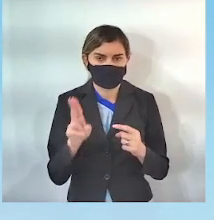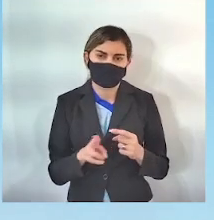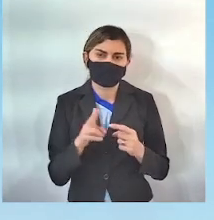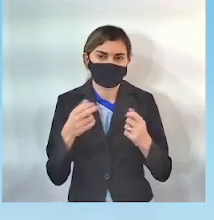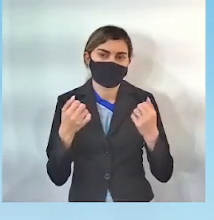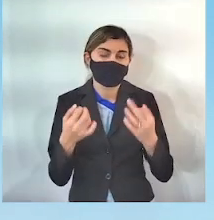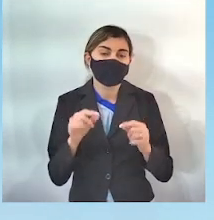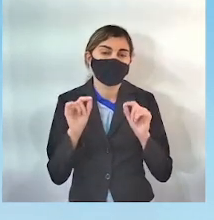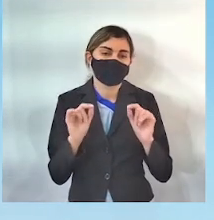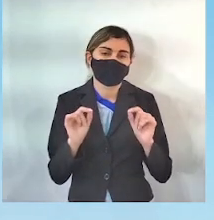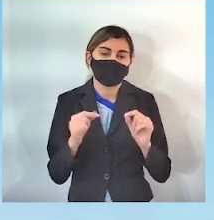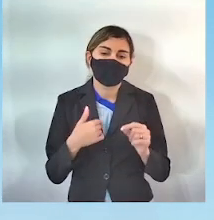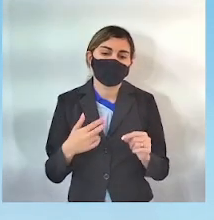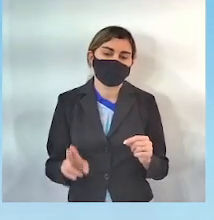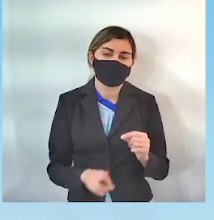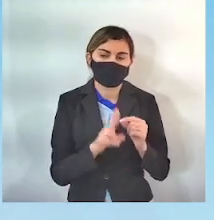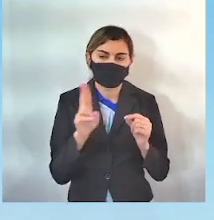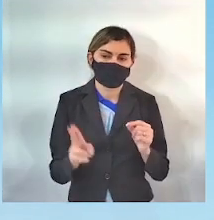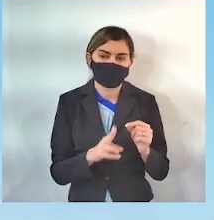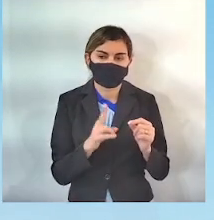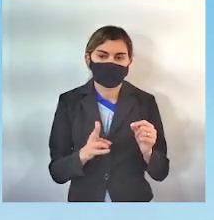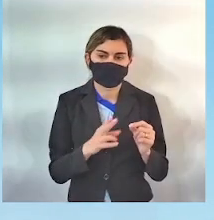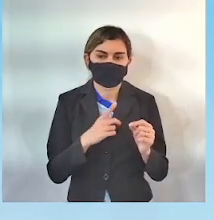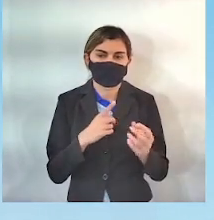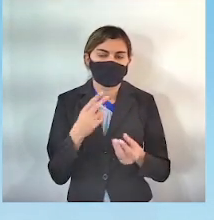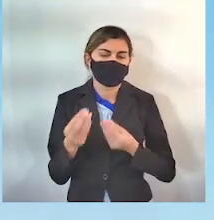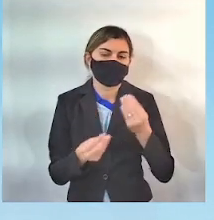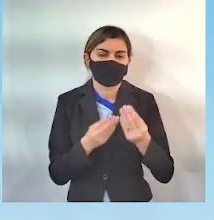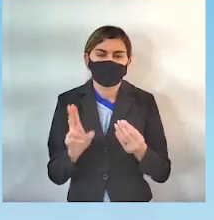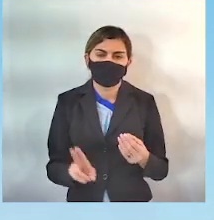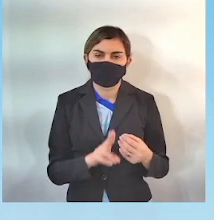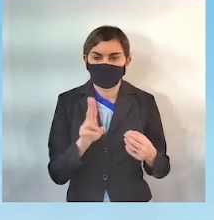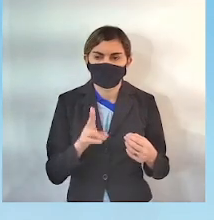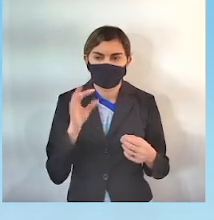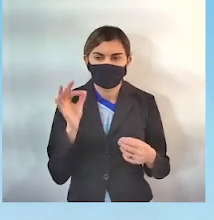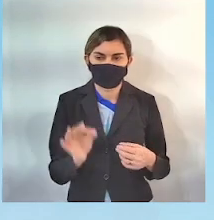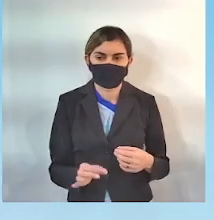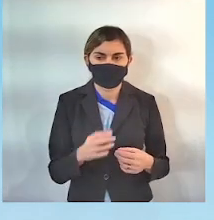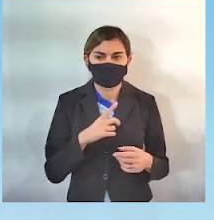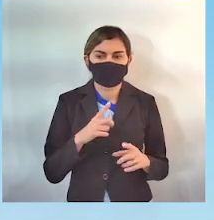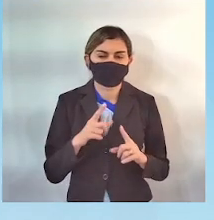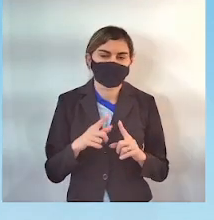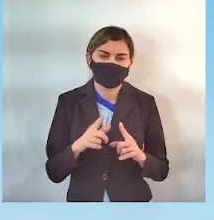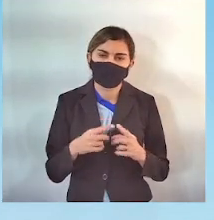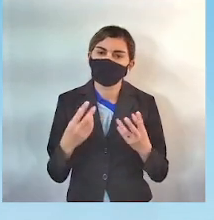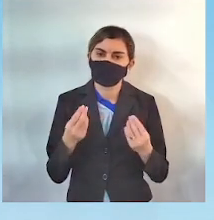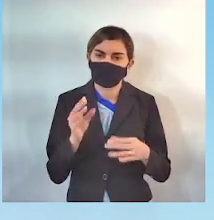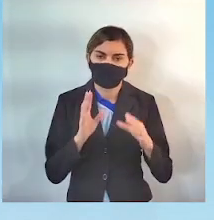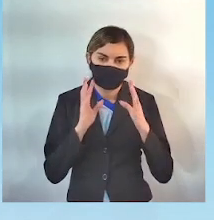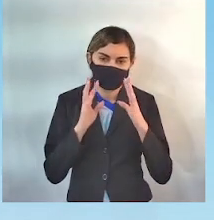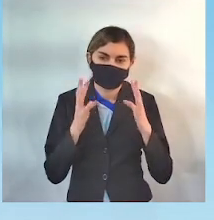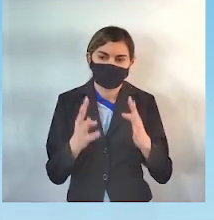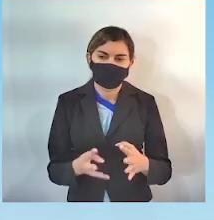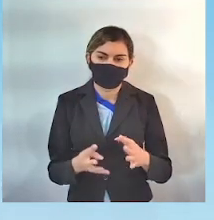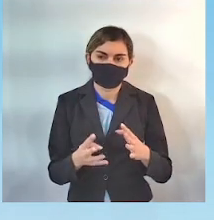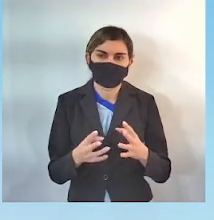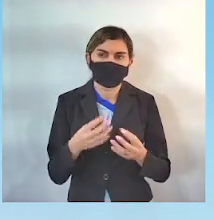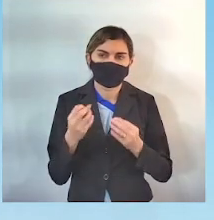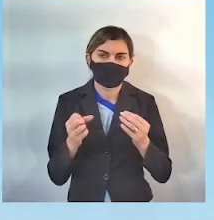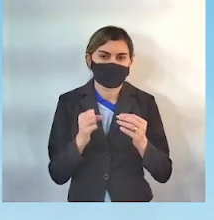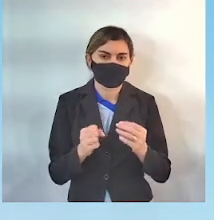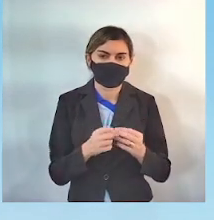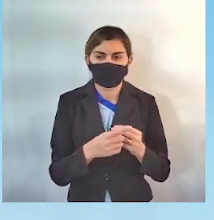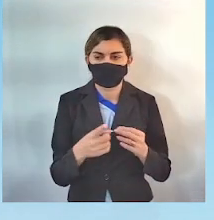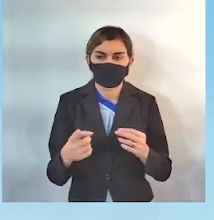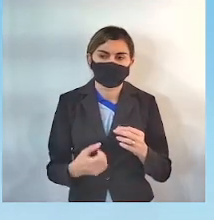determinar quem eu vou usar e como eu vou usar, certo? Então tem que prestar muita atenção, porque você pode